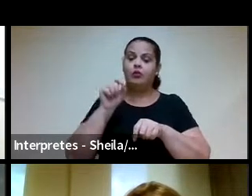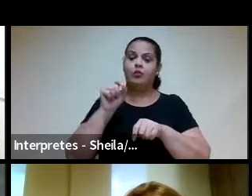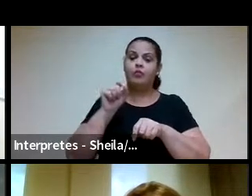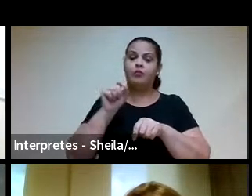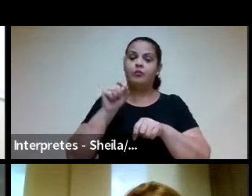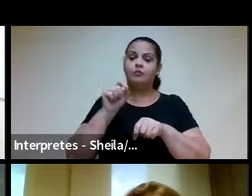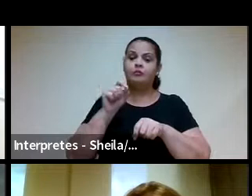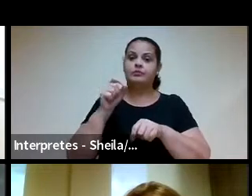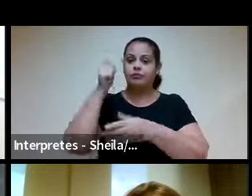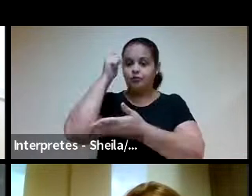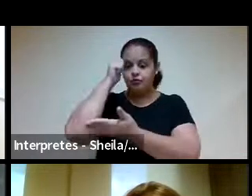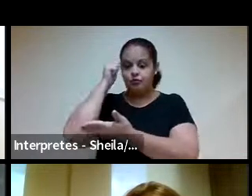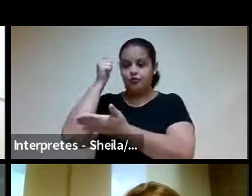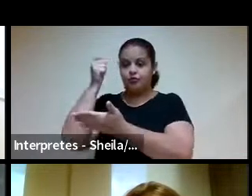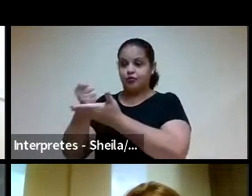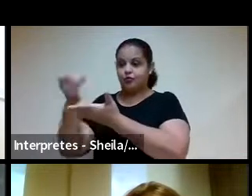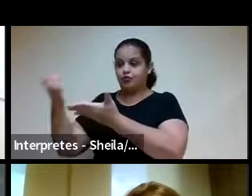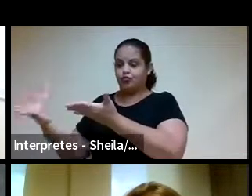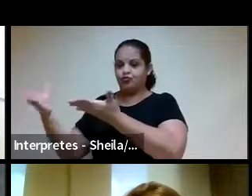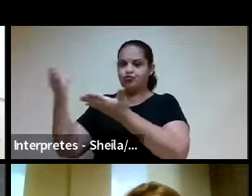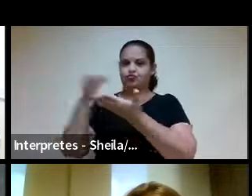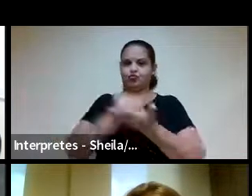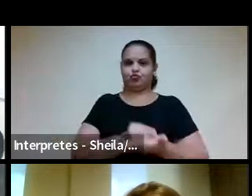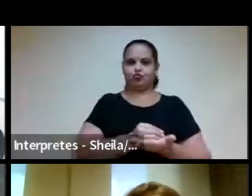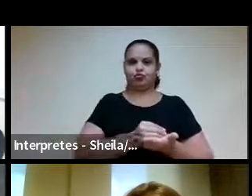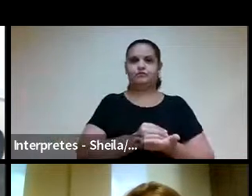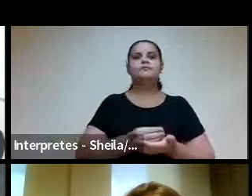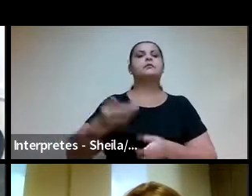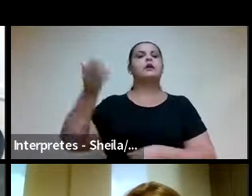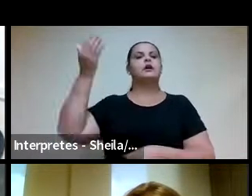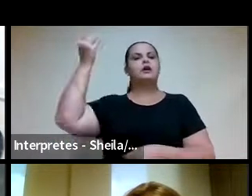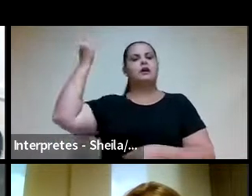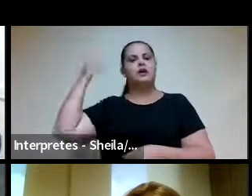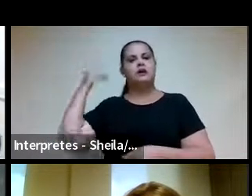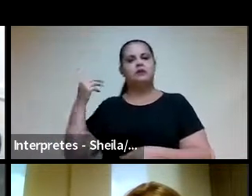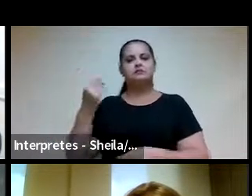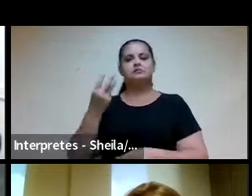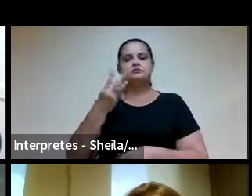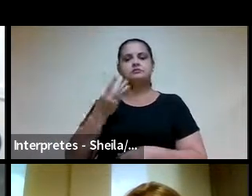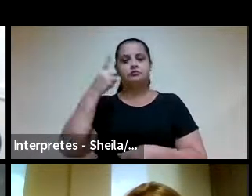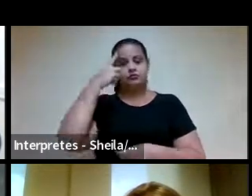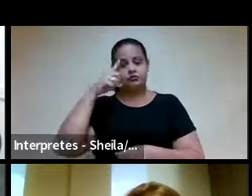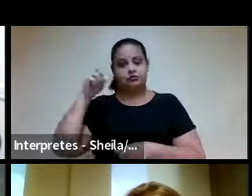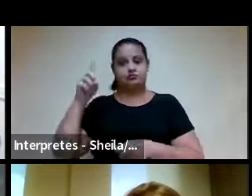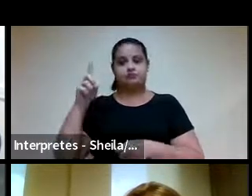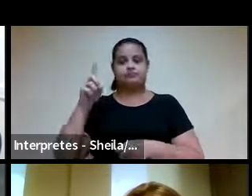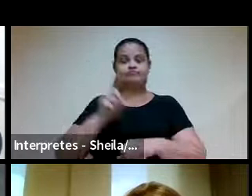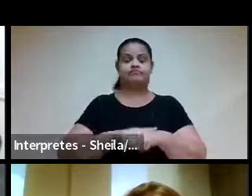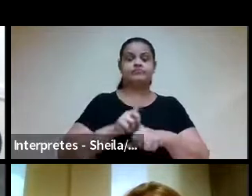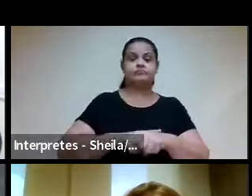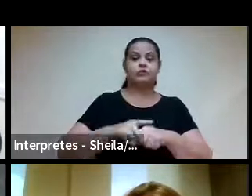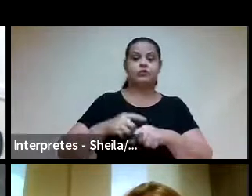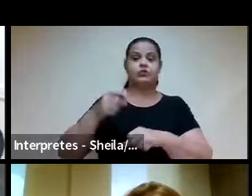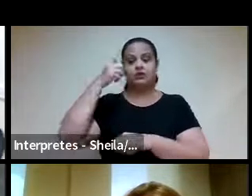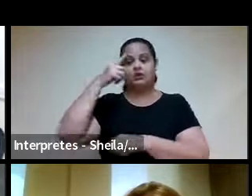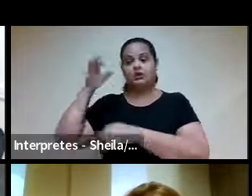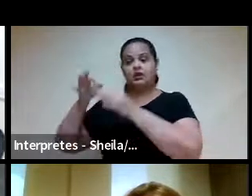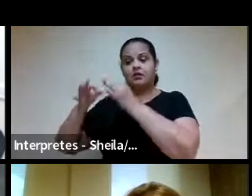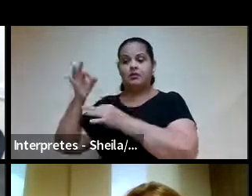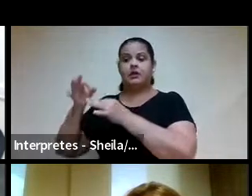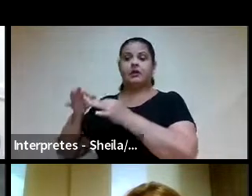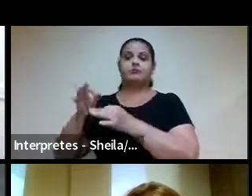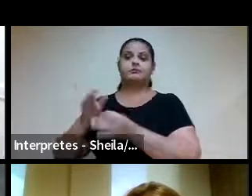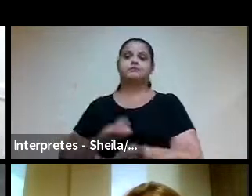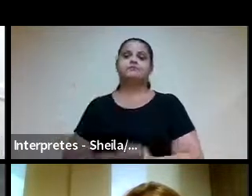cumprindo ao advogado juntar os autos, com antecedência de pelo menos 3 dias da data da audiência, a cópia